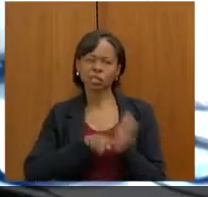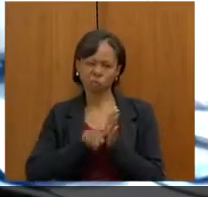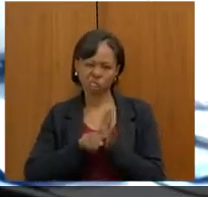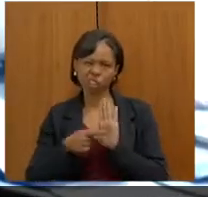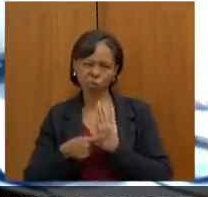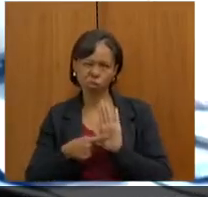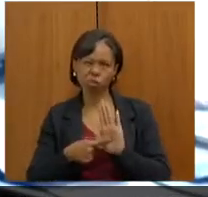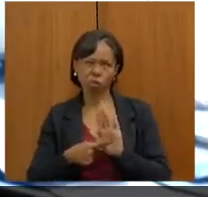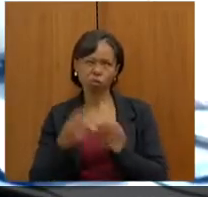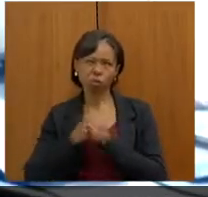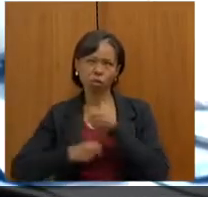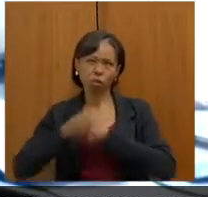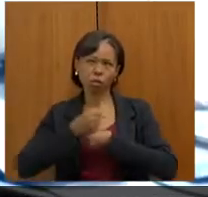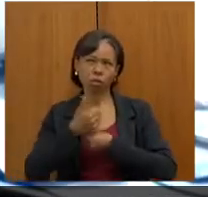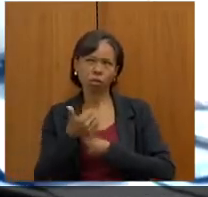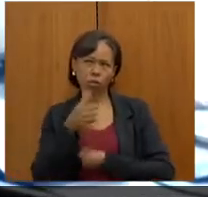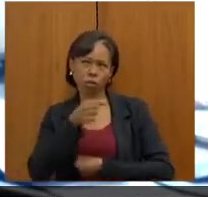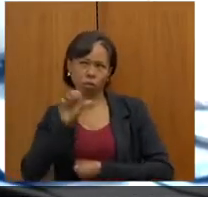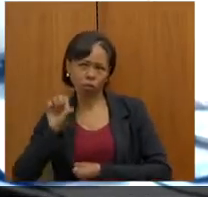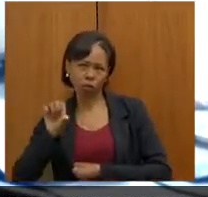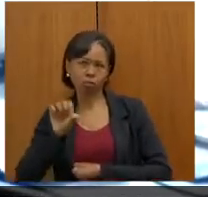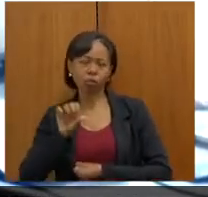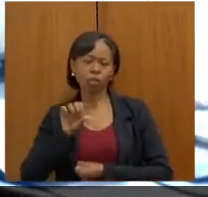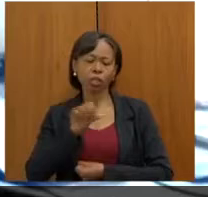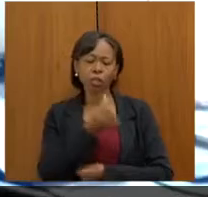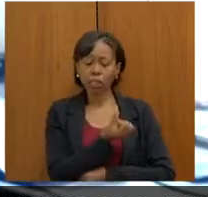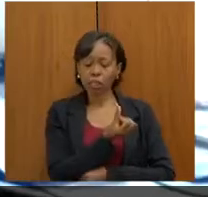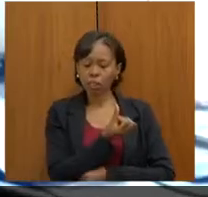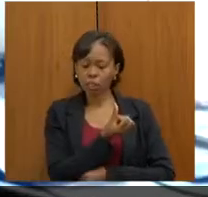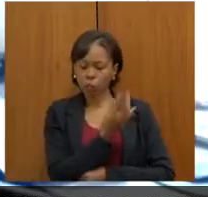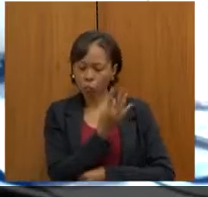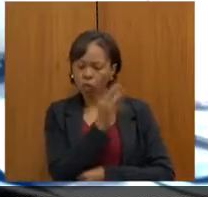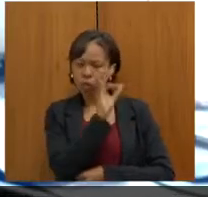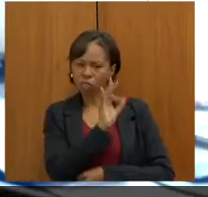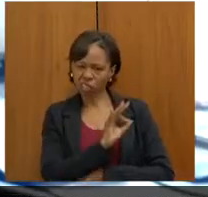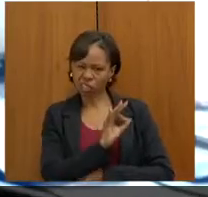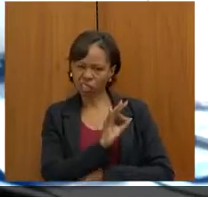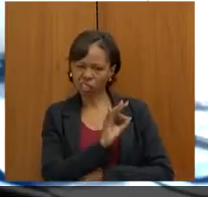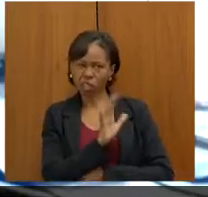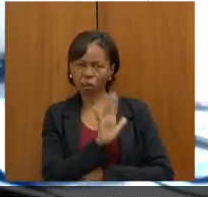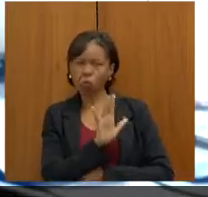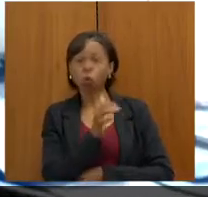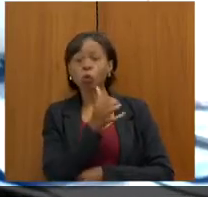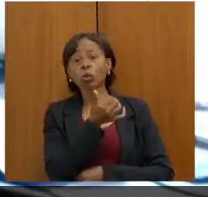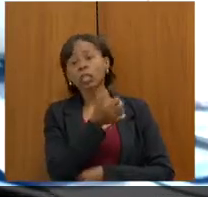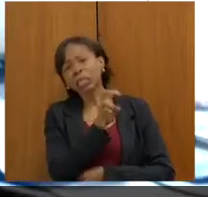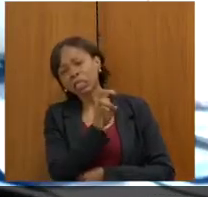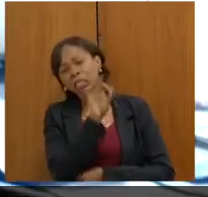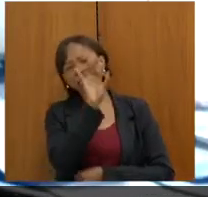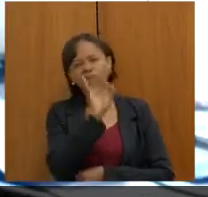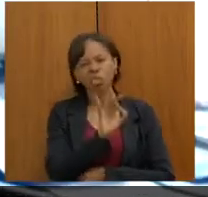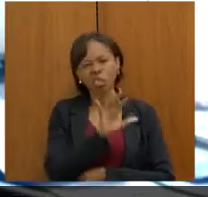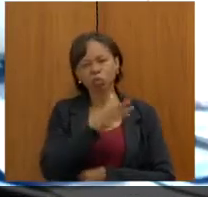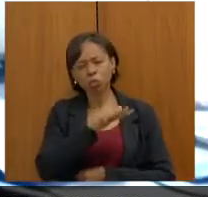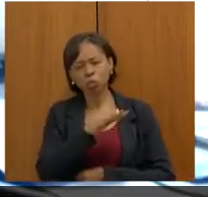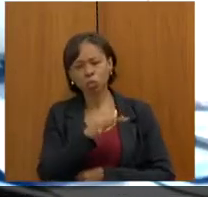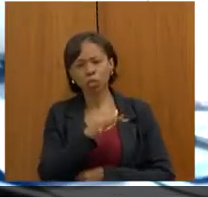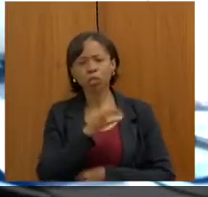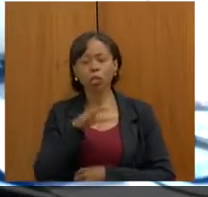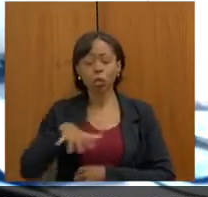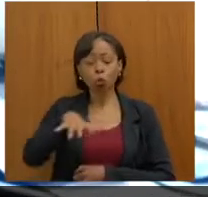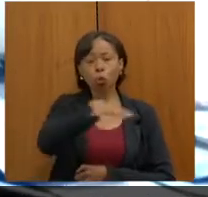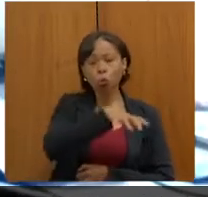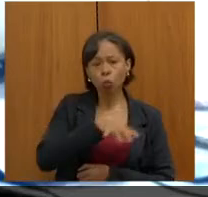de 1964 14 meio por cento do total das delegacias relativamente todo